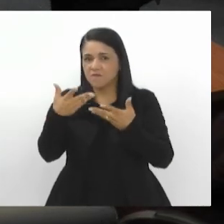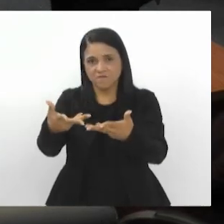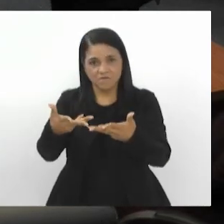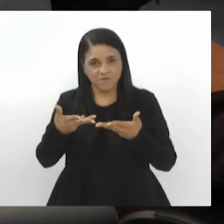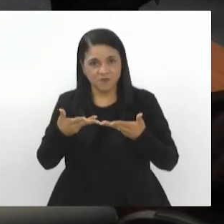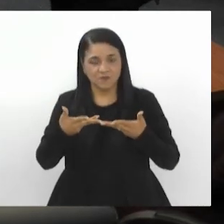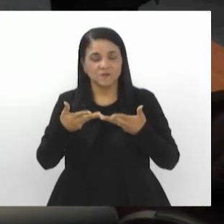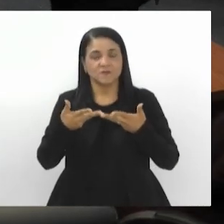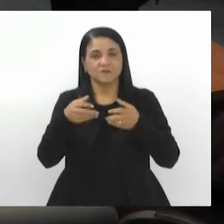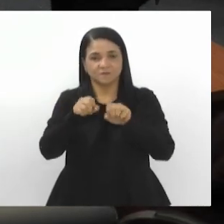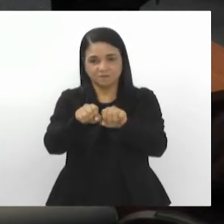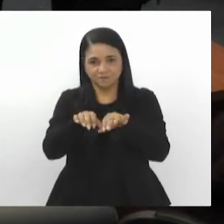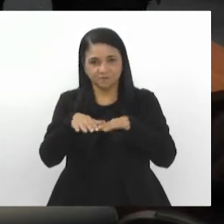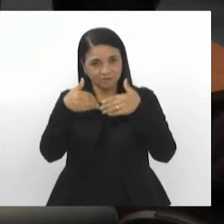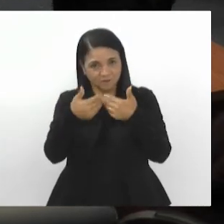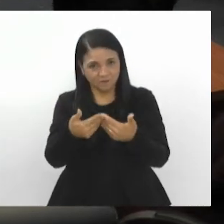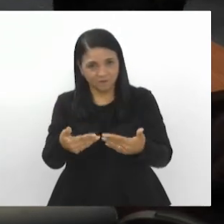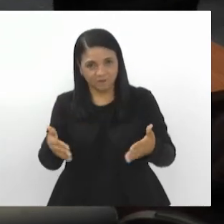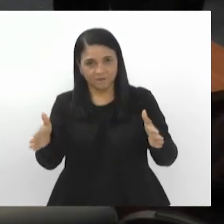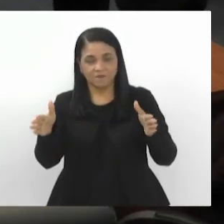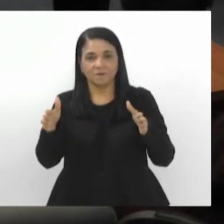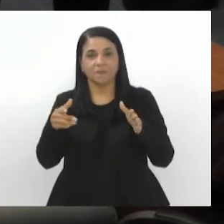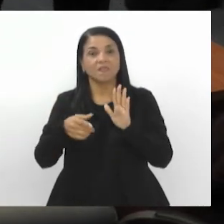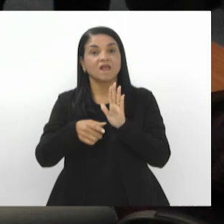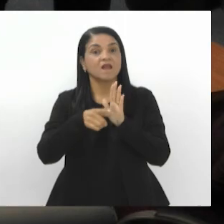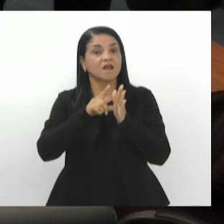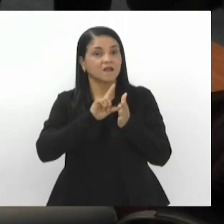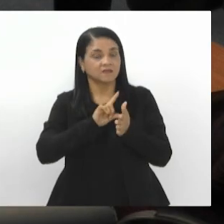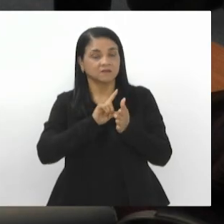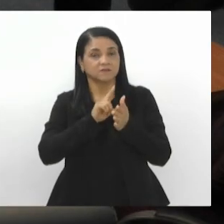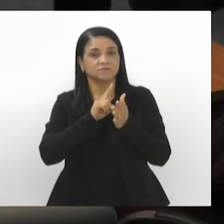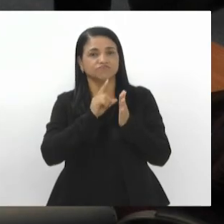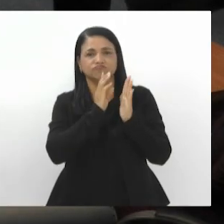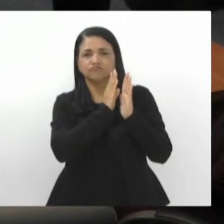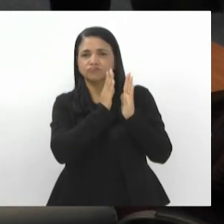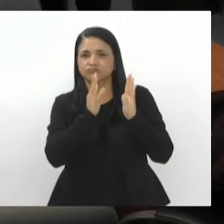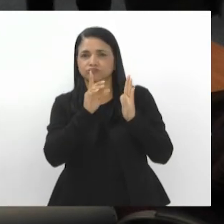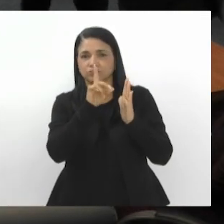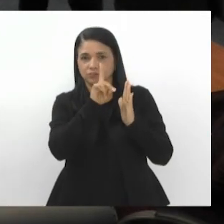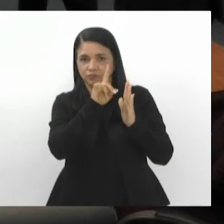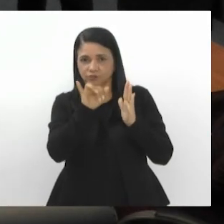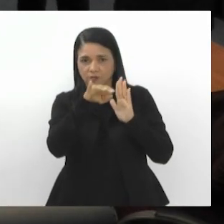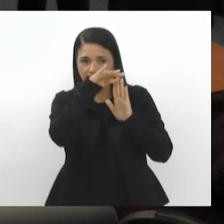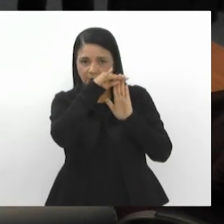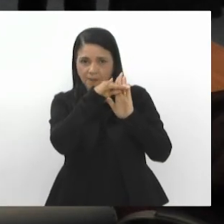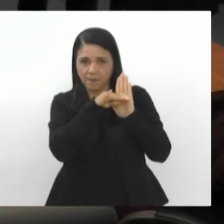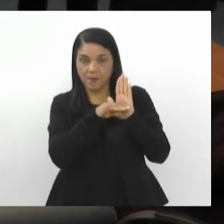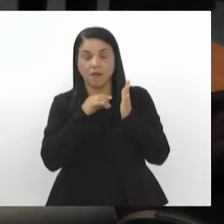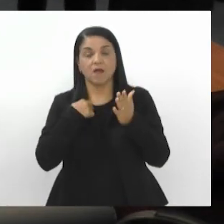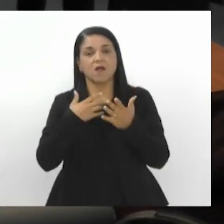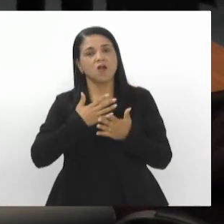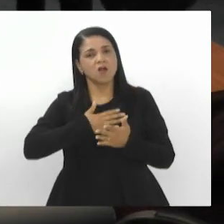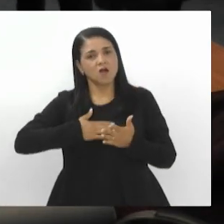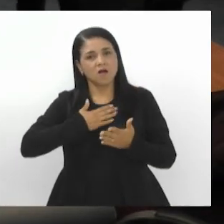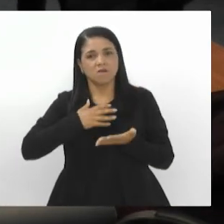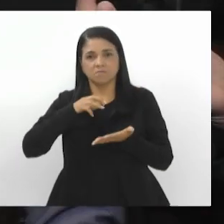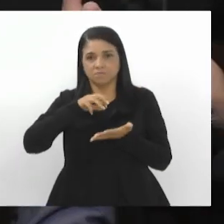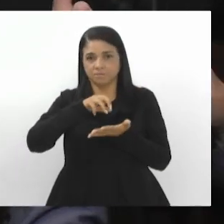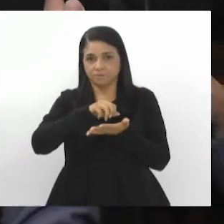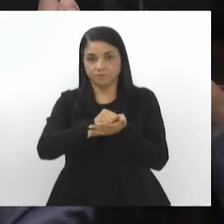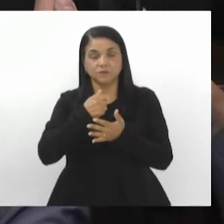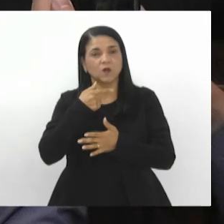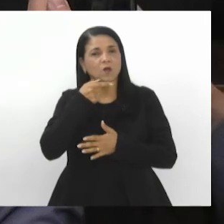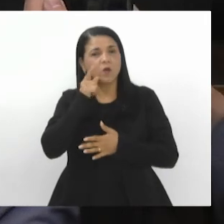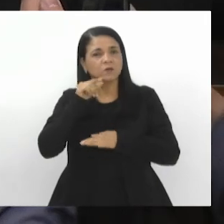Está reaberta a sessão. Antes, porém, de passar a ordem do dia, gostaria de registrar que na noite